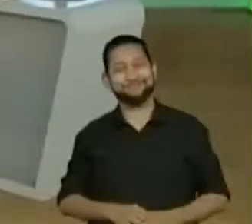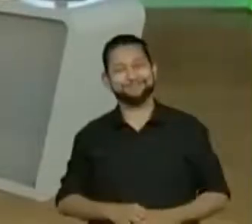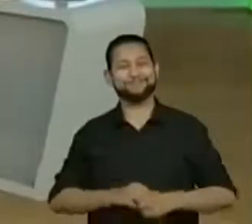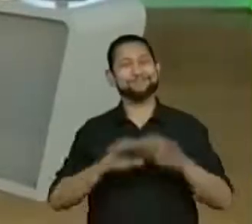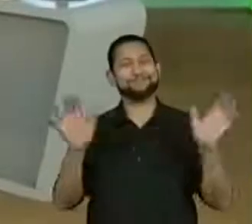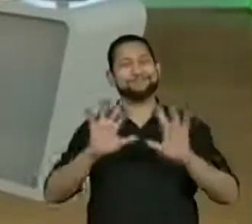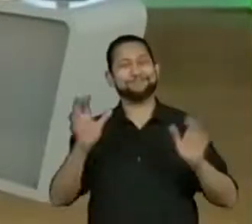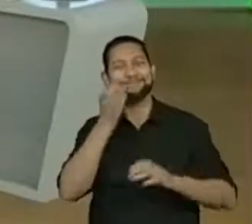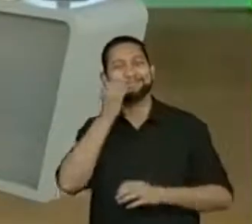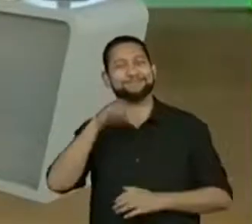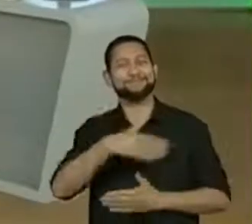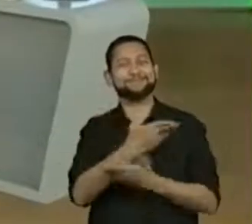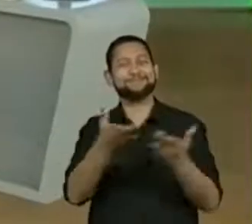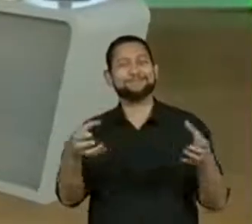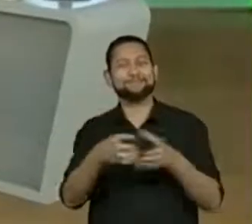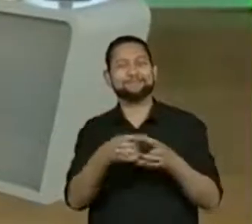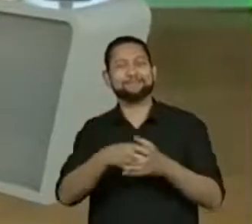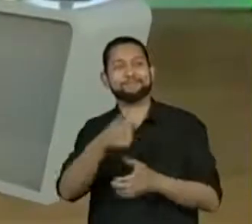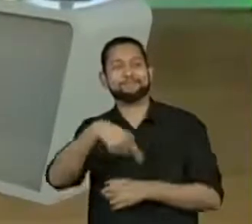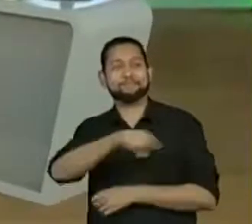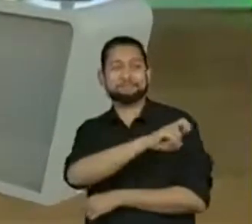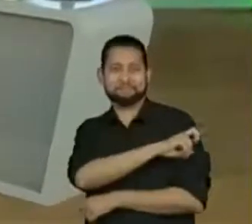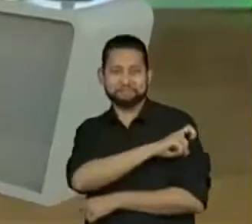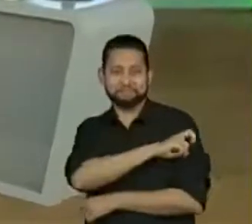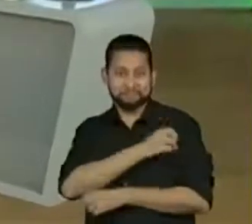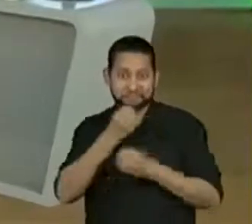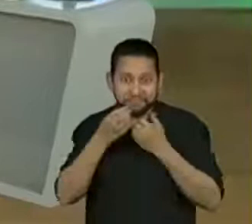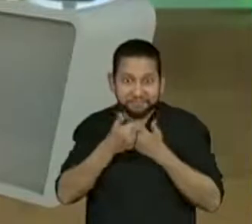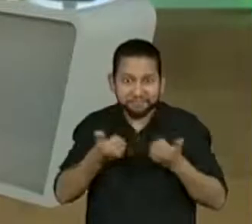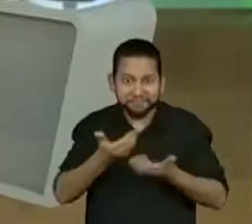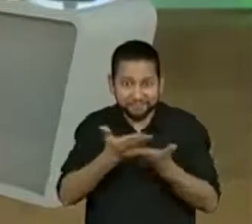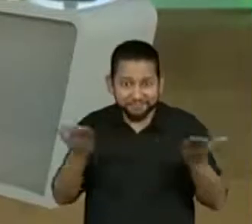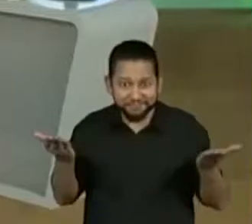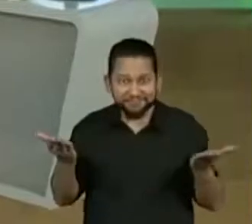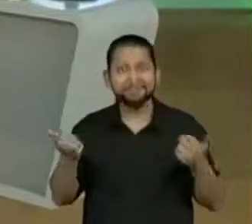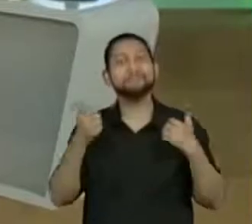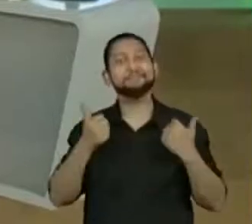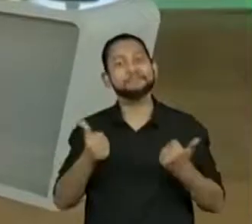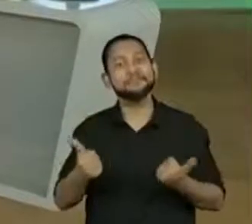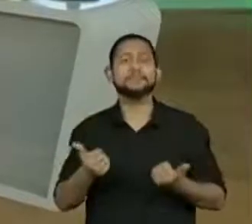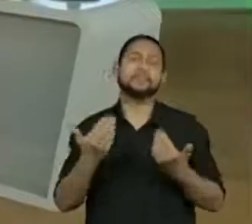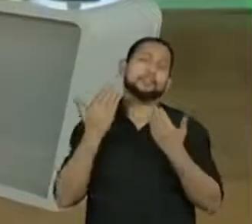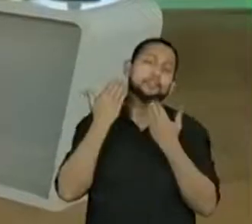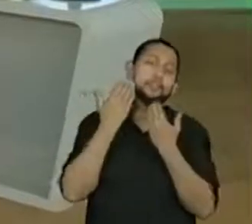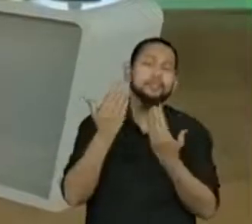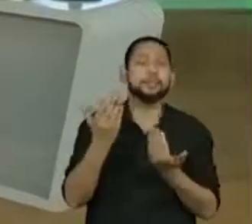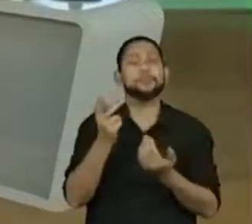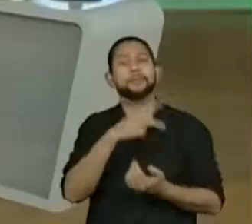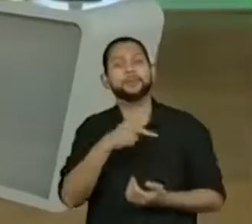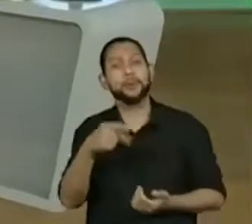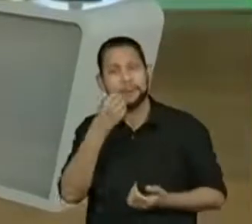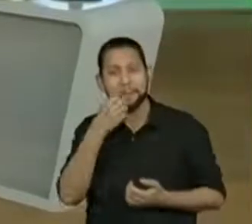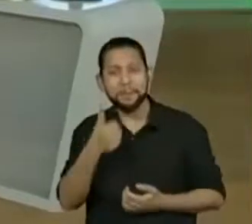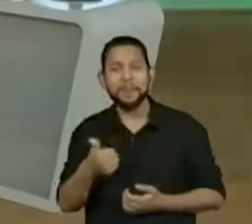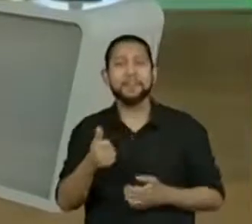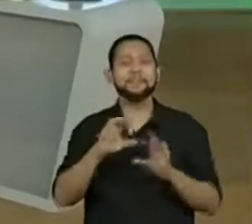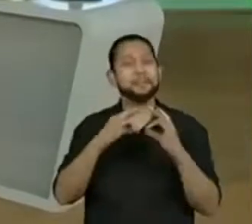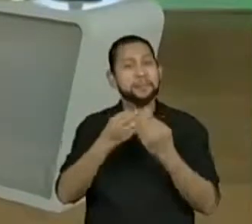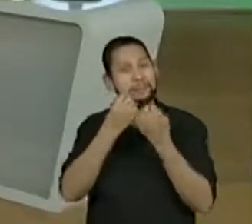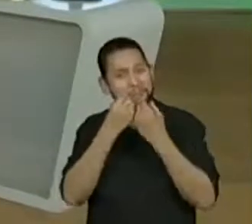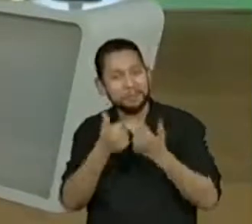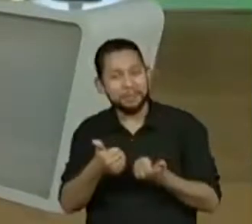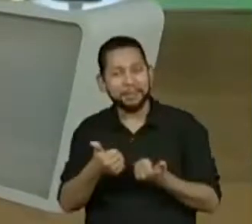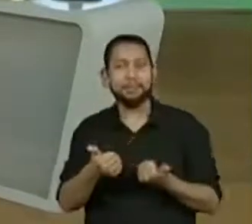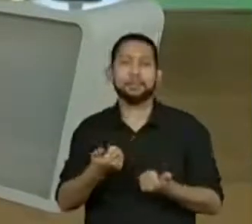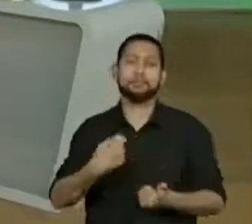Olá boa tarde galerinha do 5º ano tudo bem com vocês Tudo bem professores famílias Eu Sou professora